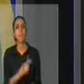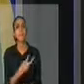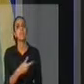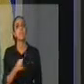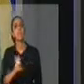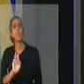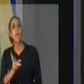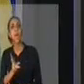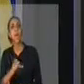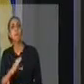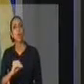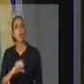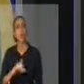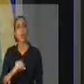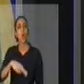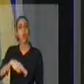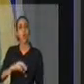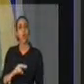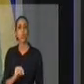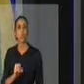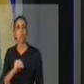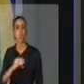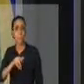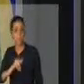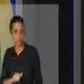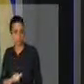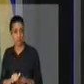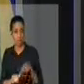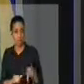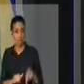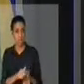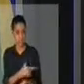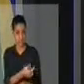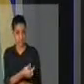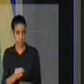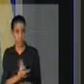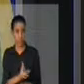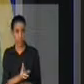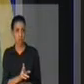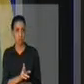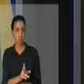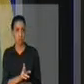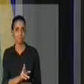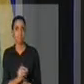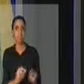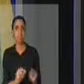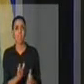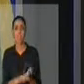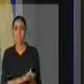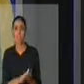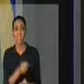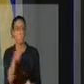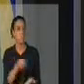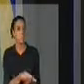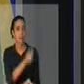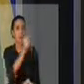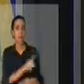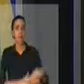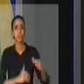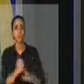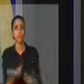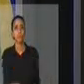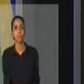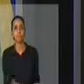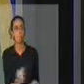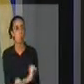R$125 em uma colonoscopia, sendo que desse valor, absolutamente nenhum centavo é honorário médico. O serviço profissional